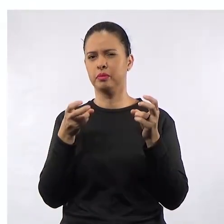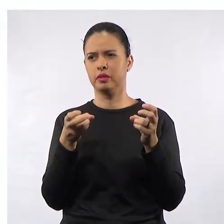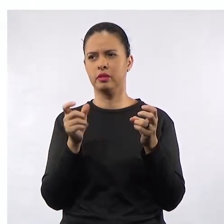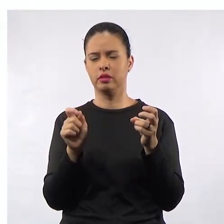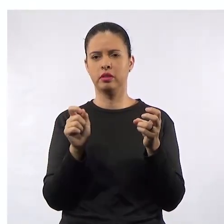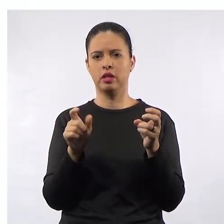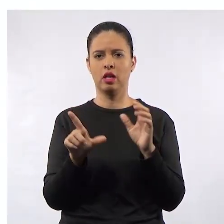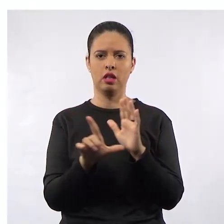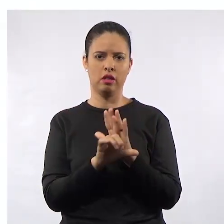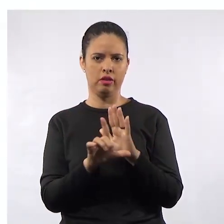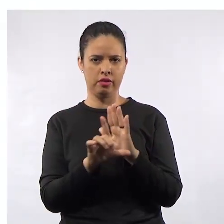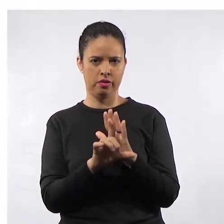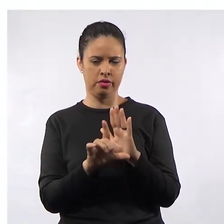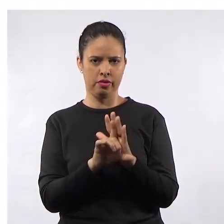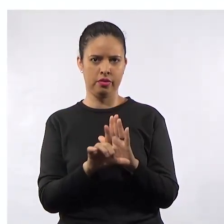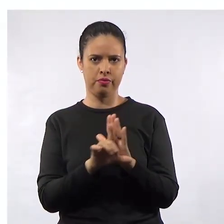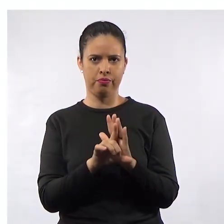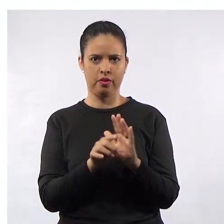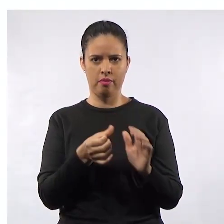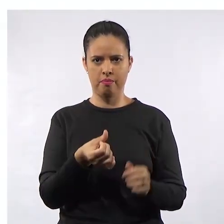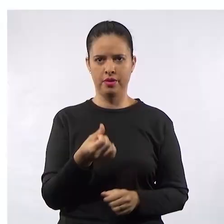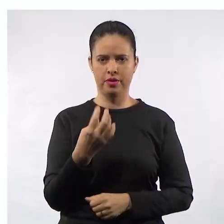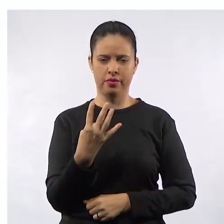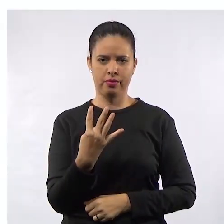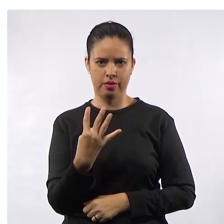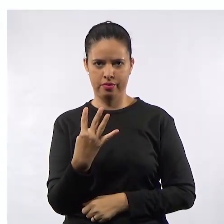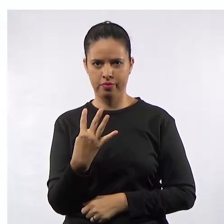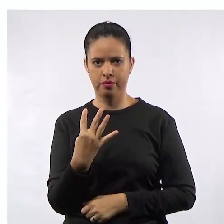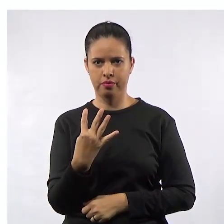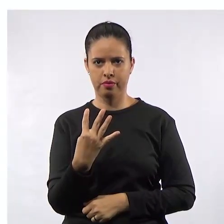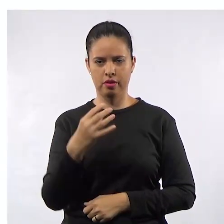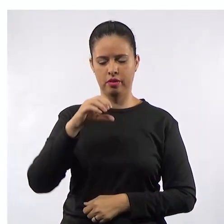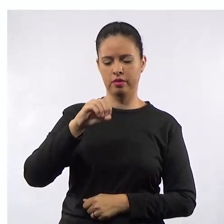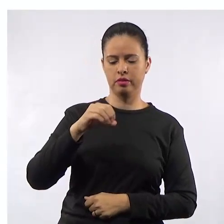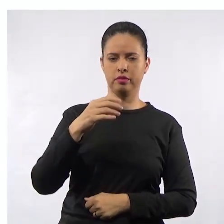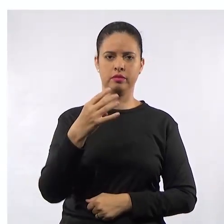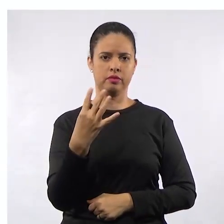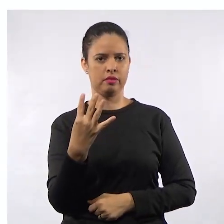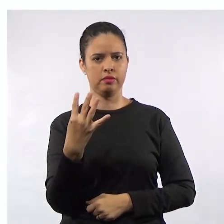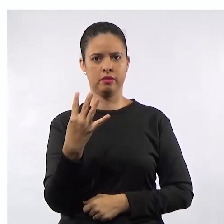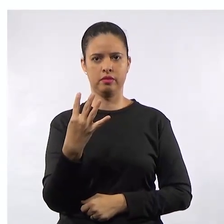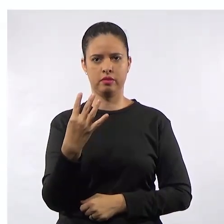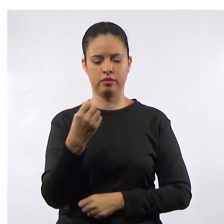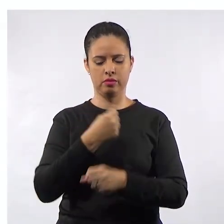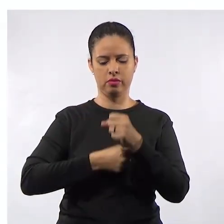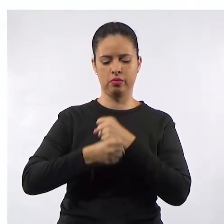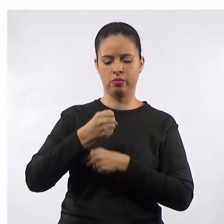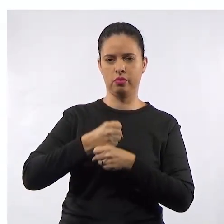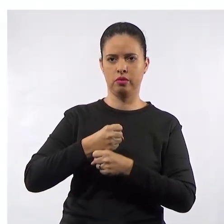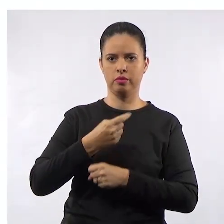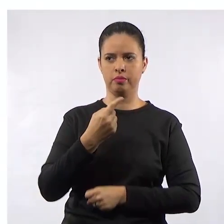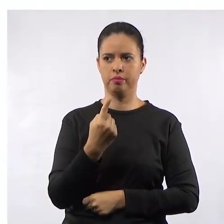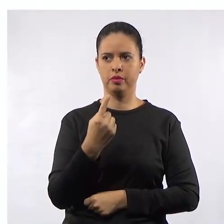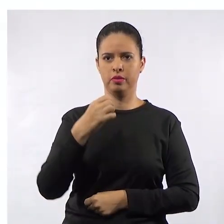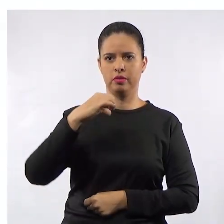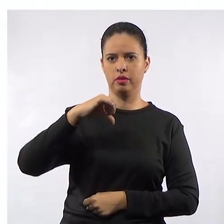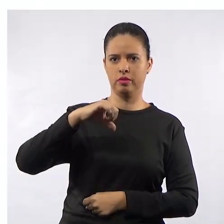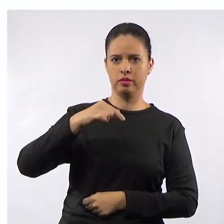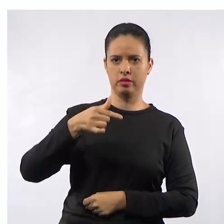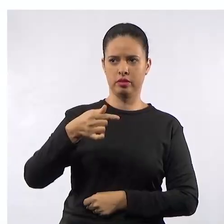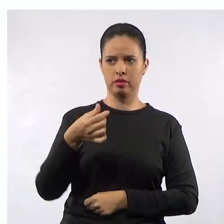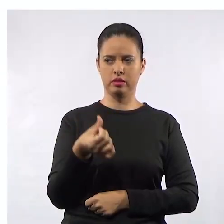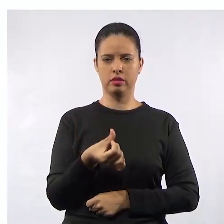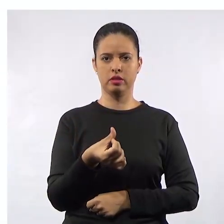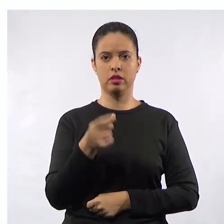observe a 64 04 lá de 76 tá